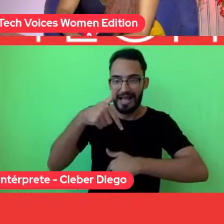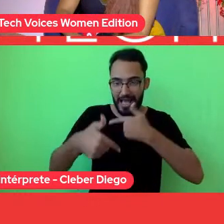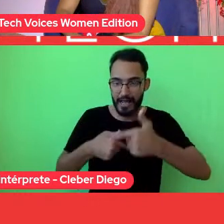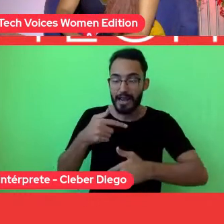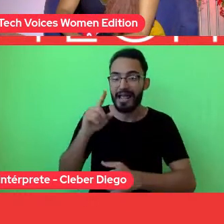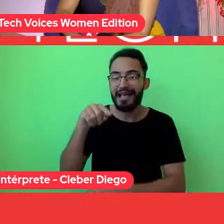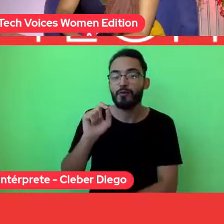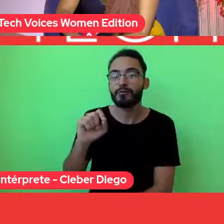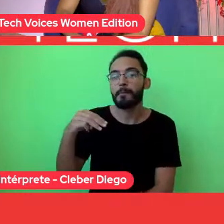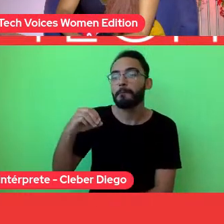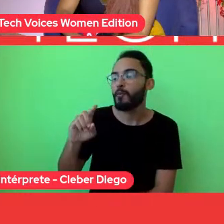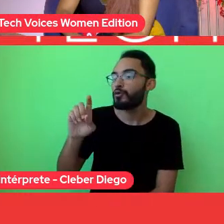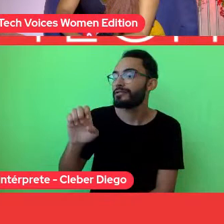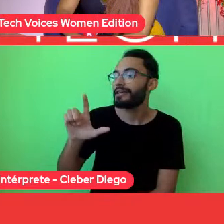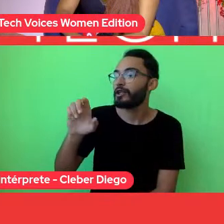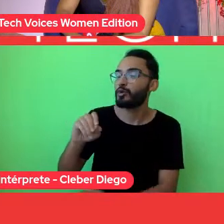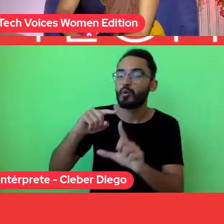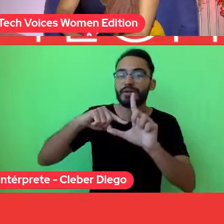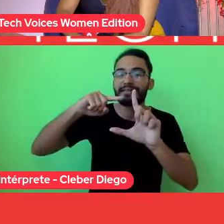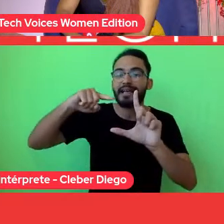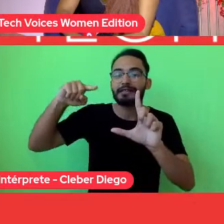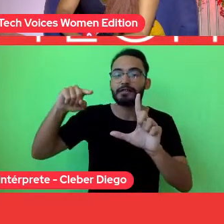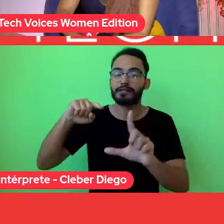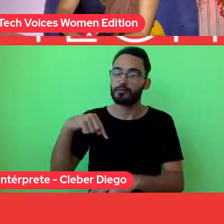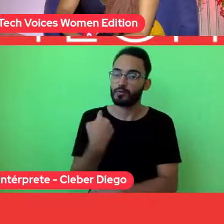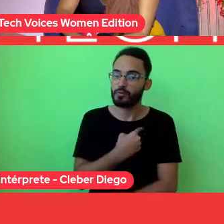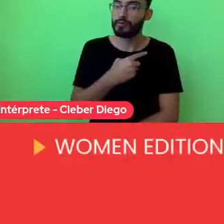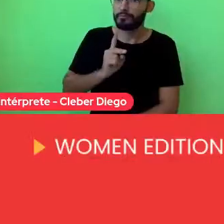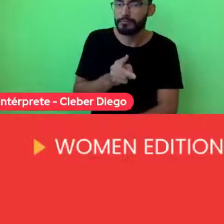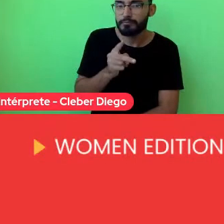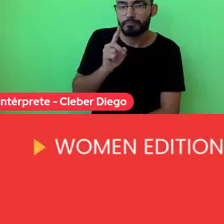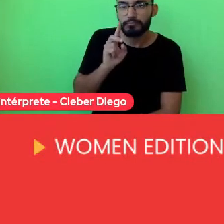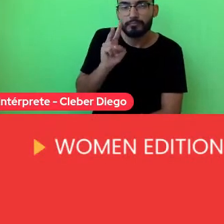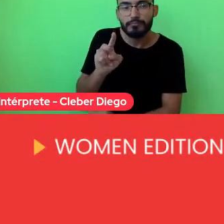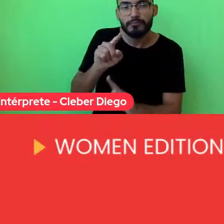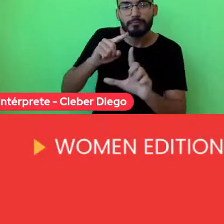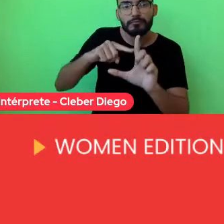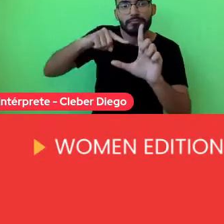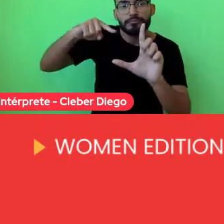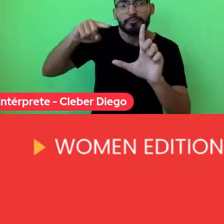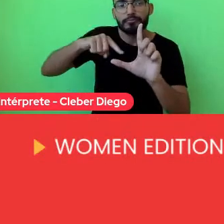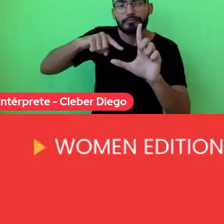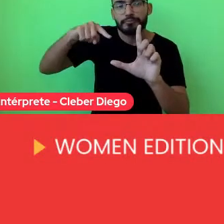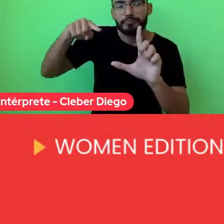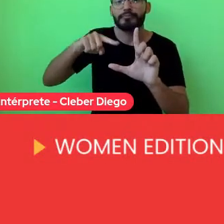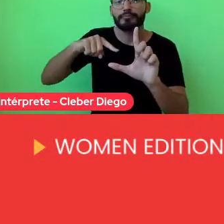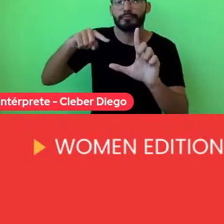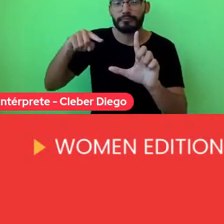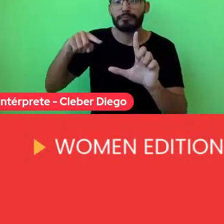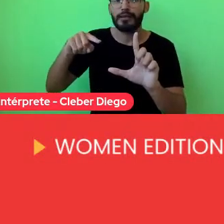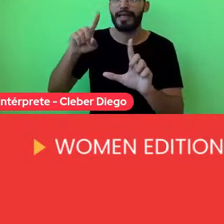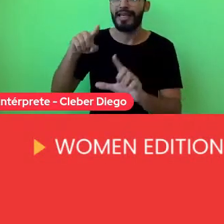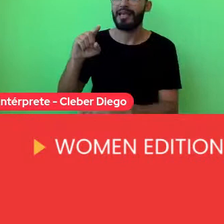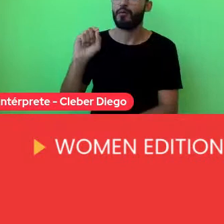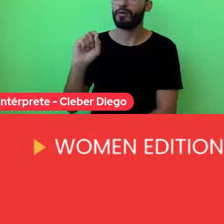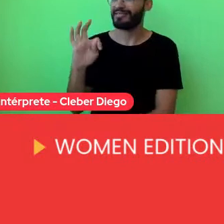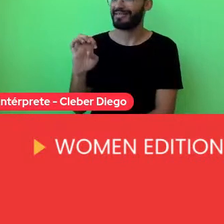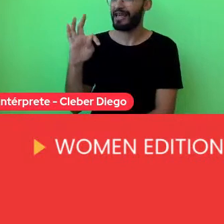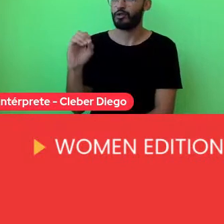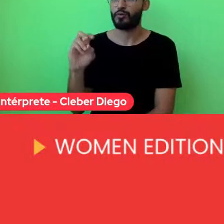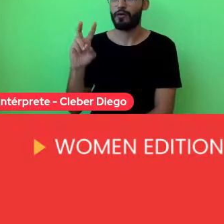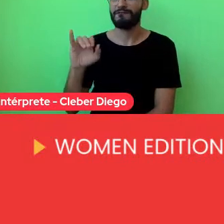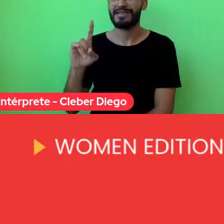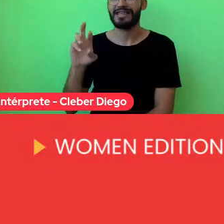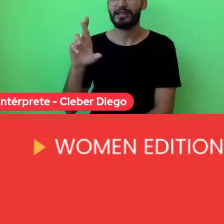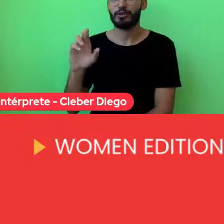estatístico, né, para a gente poder fazer análise de Glass Ceiling, né? Glass Ceiling também conhecido como teto de vidro, né? A gente sabe